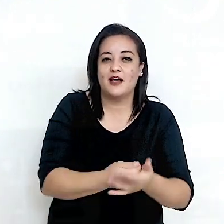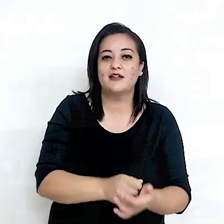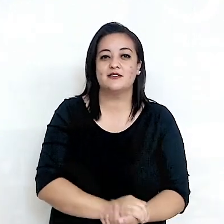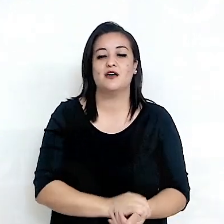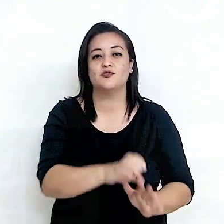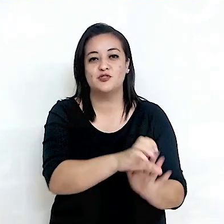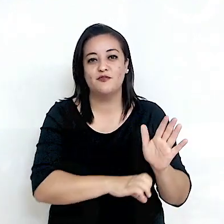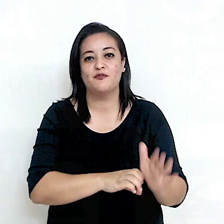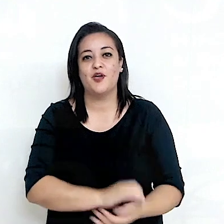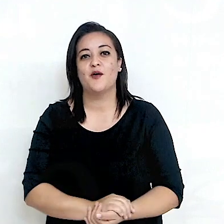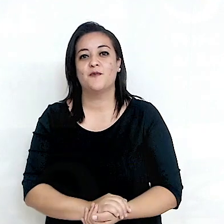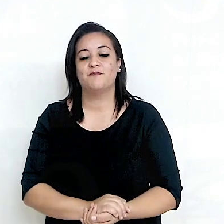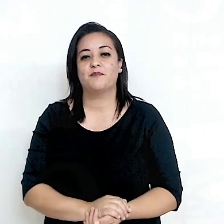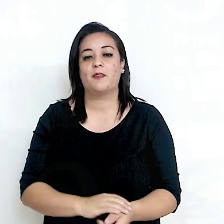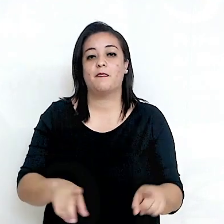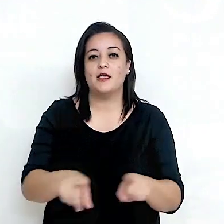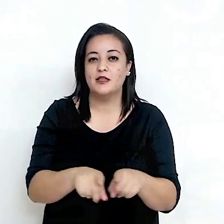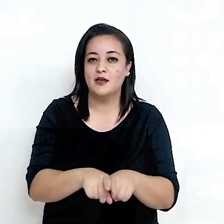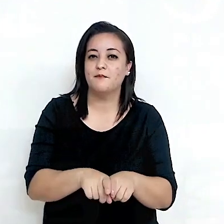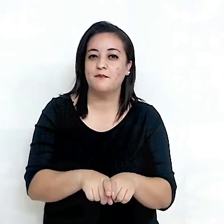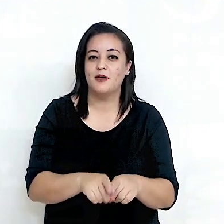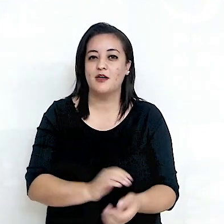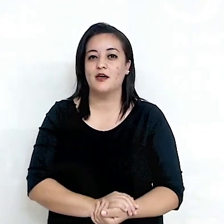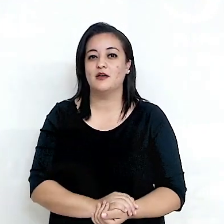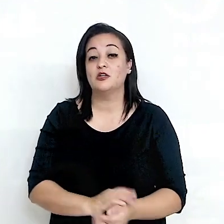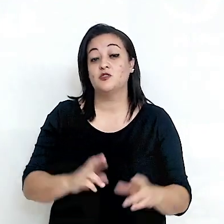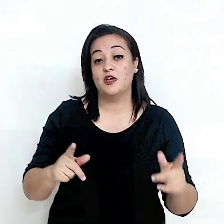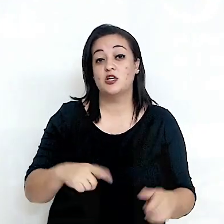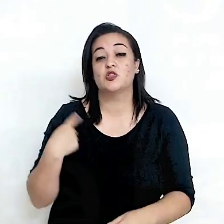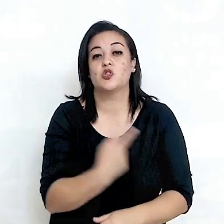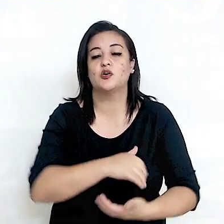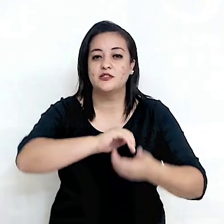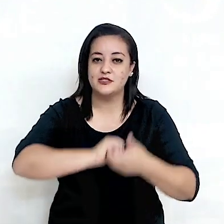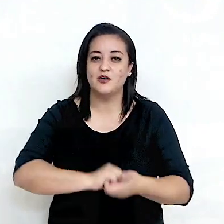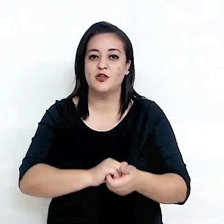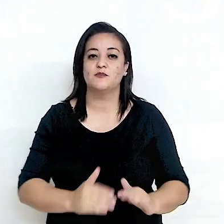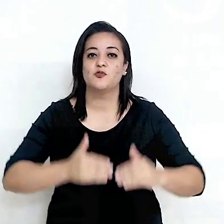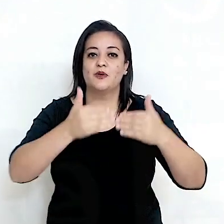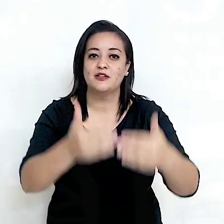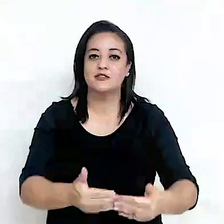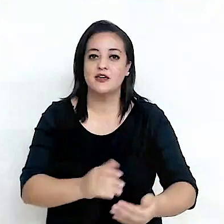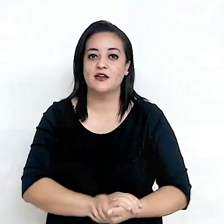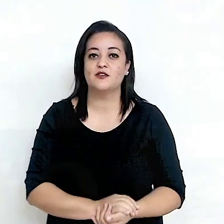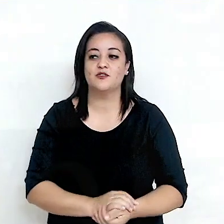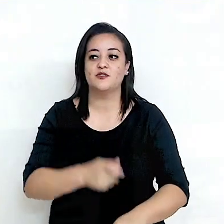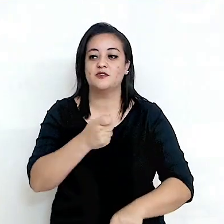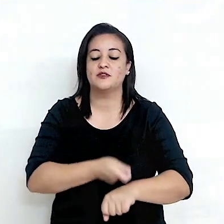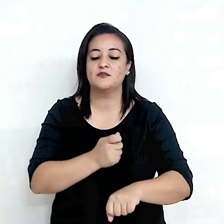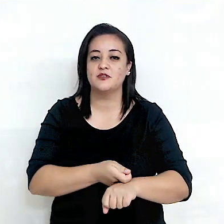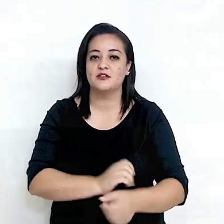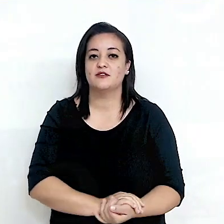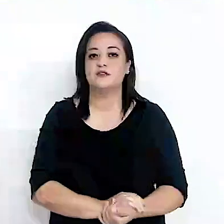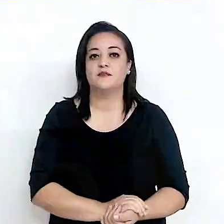civil da energia nuclear nesse mesmo diapasão nós saudamos o ministério das minas e energia pelo